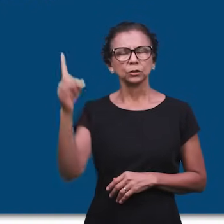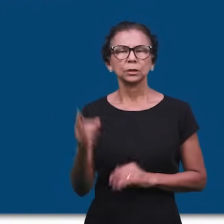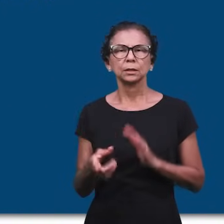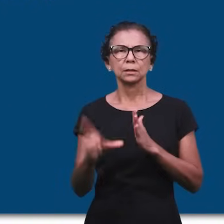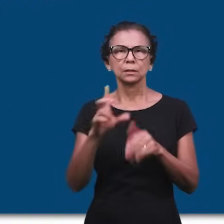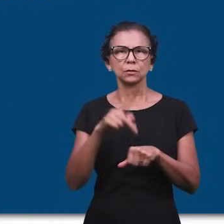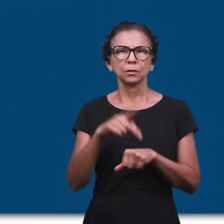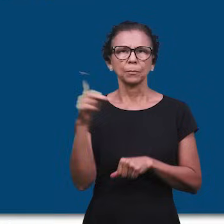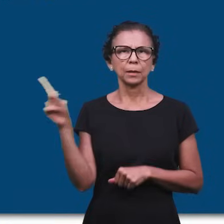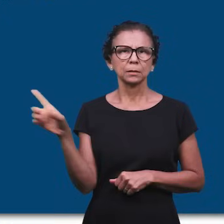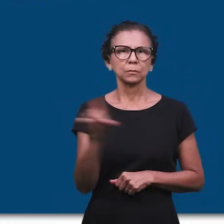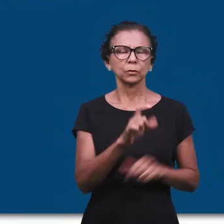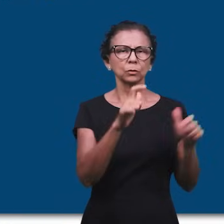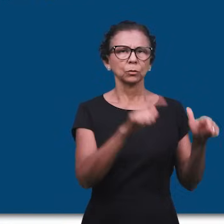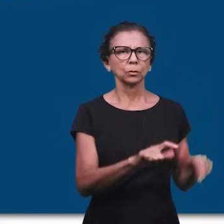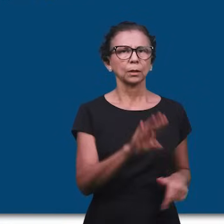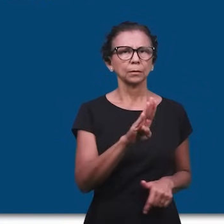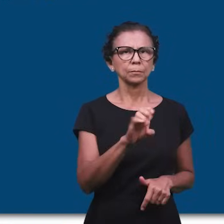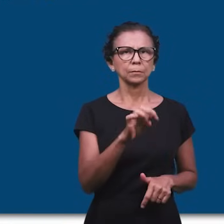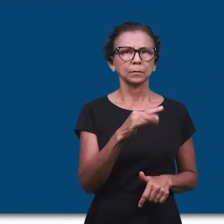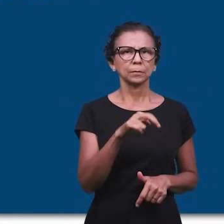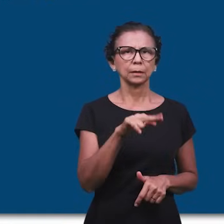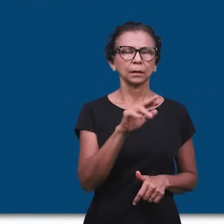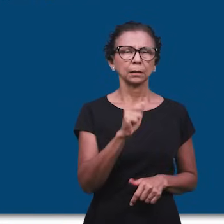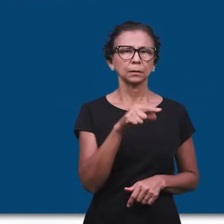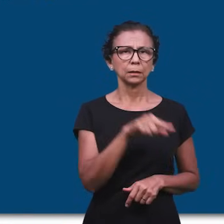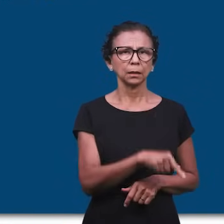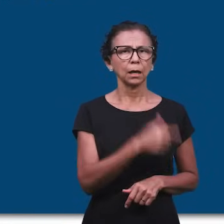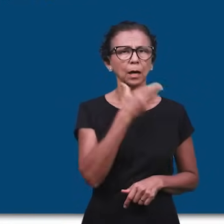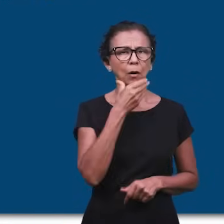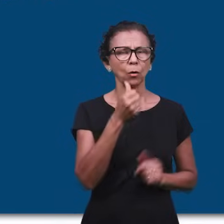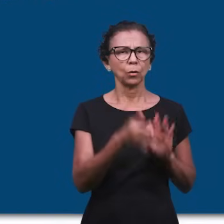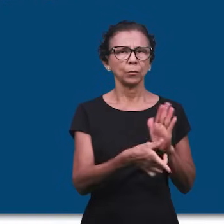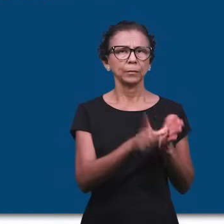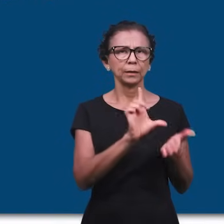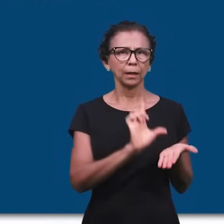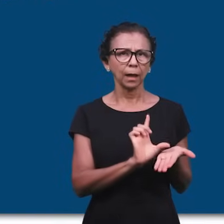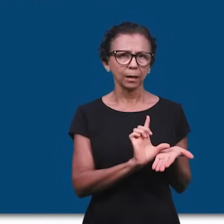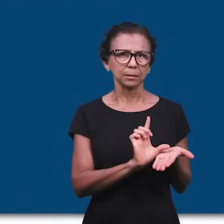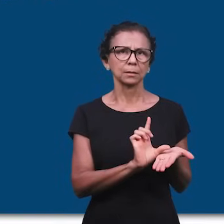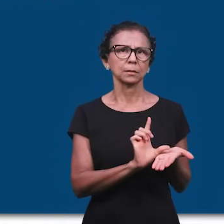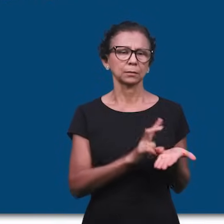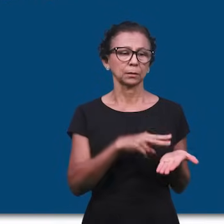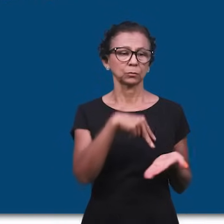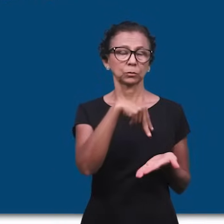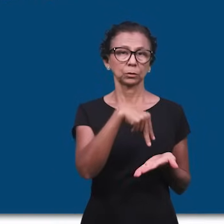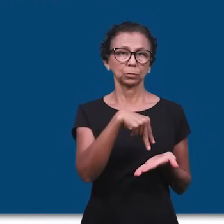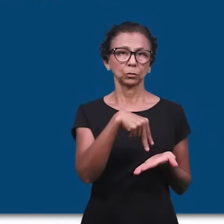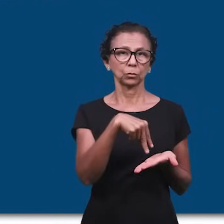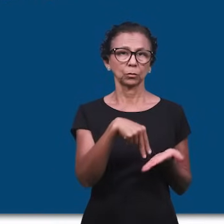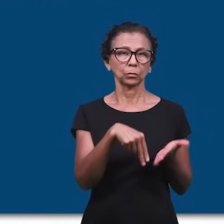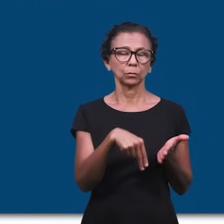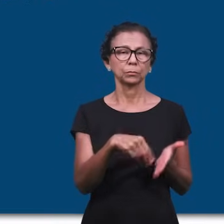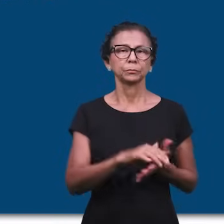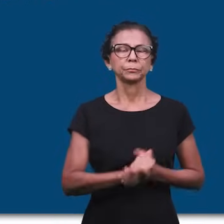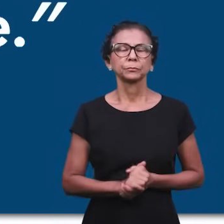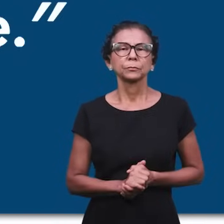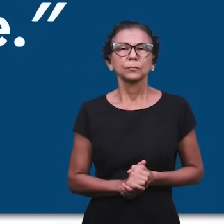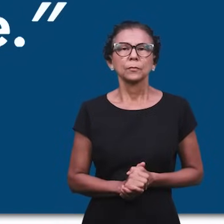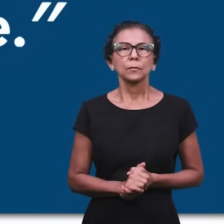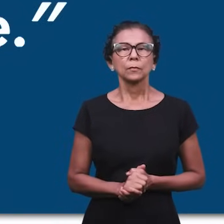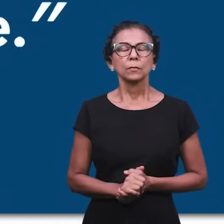a Betânia, onde estava Lázaro, o que falecera e a quem ressuscitara dos